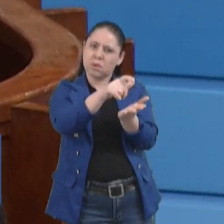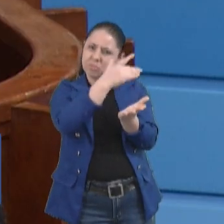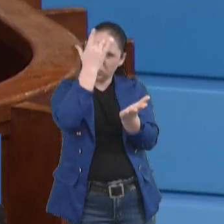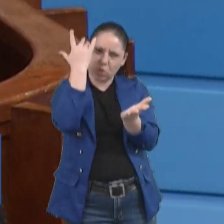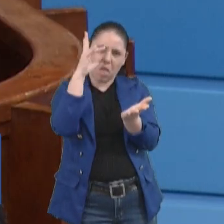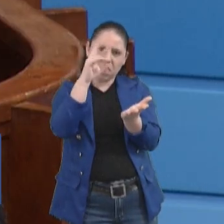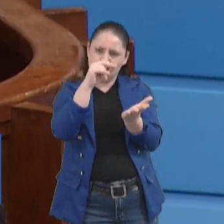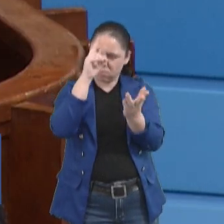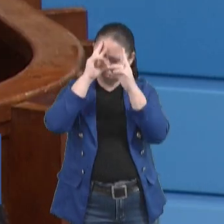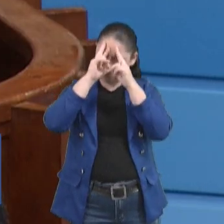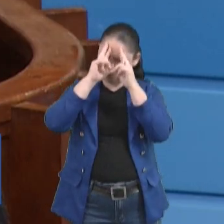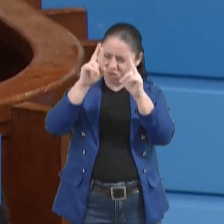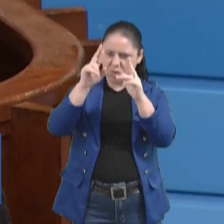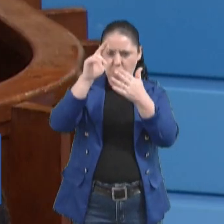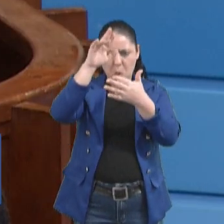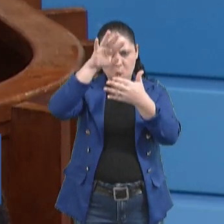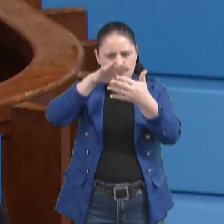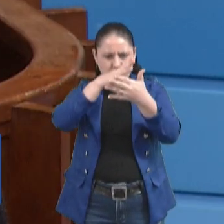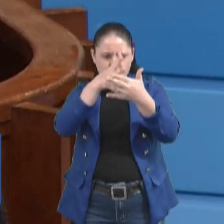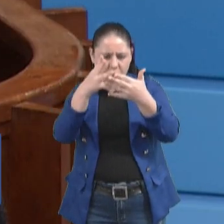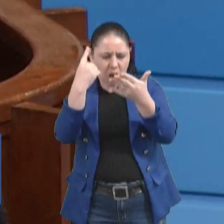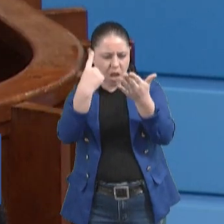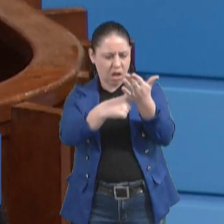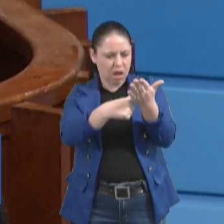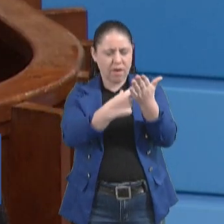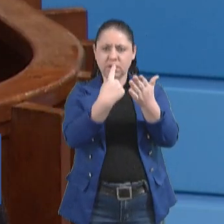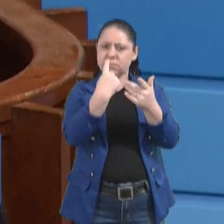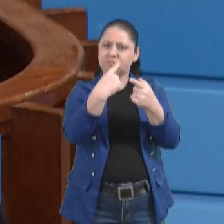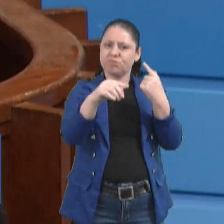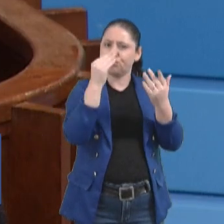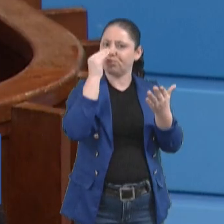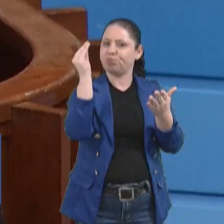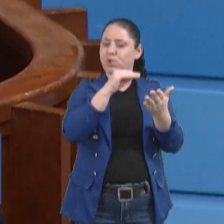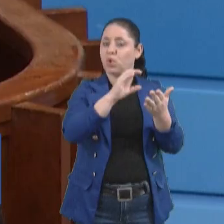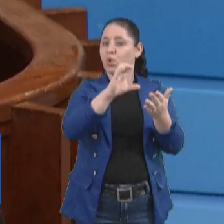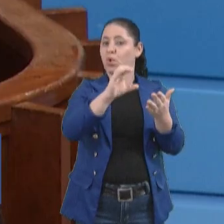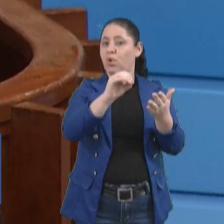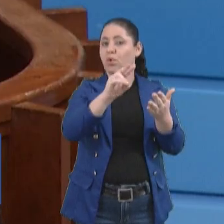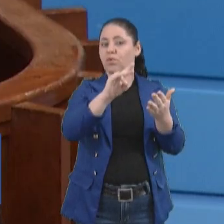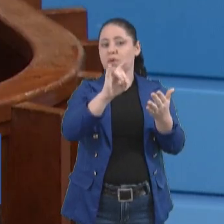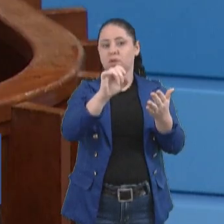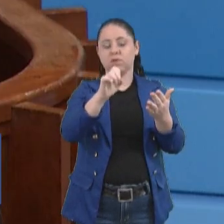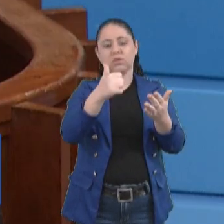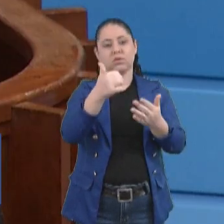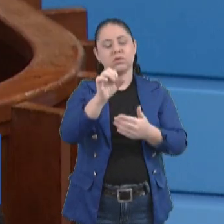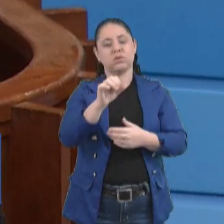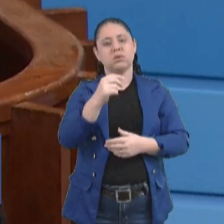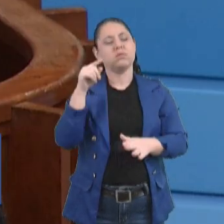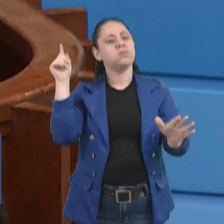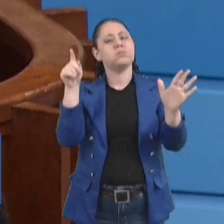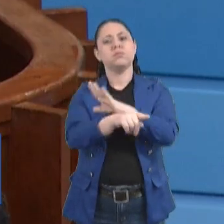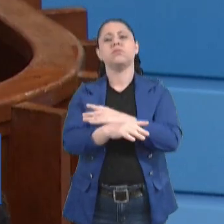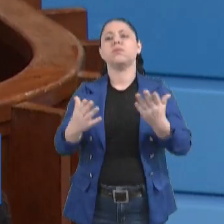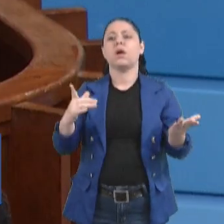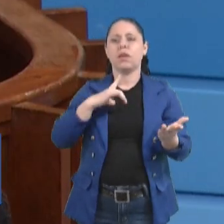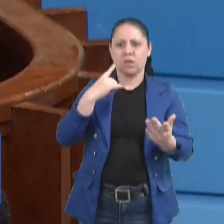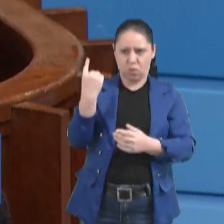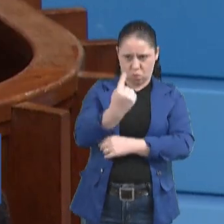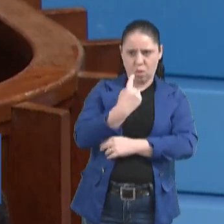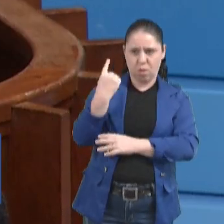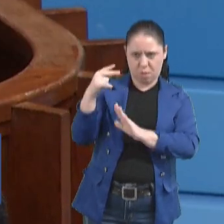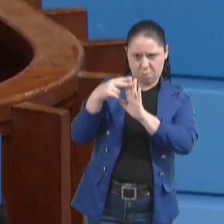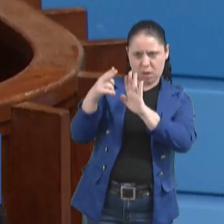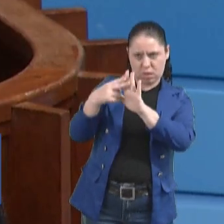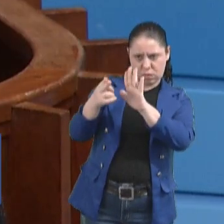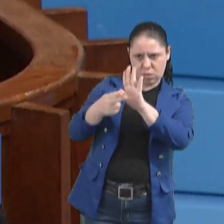àqueles que não respeitarem o calendário vacinal das crianças com a Covid-19. Pergunto, senhor presidente, existe uma